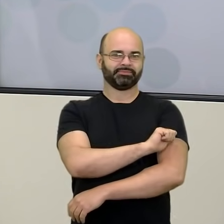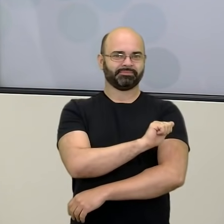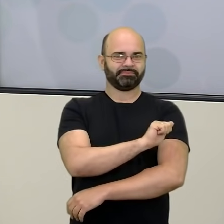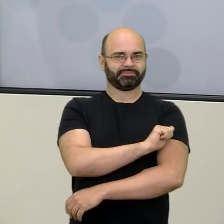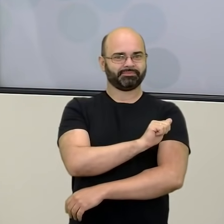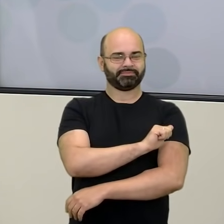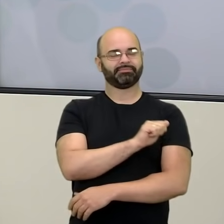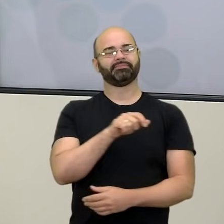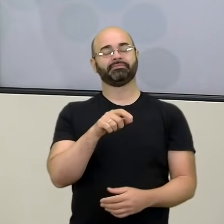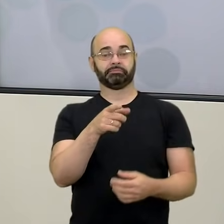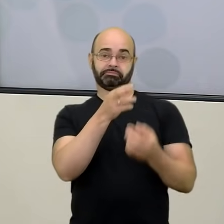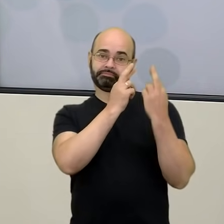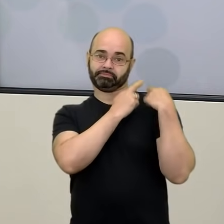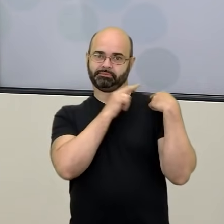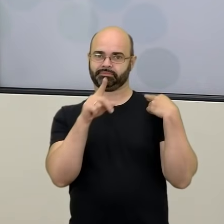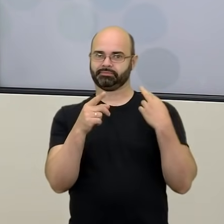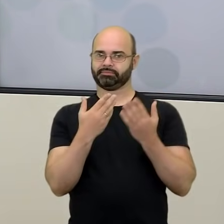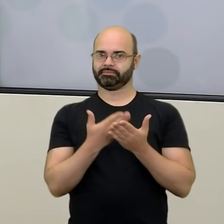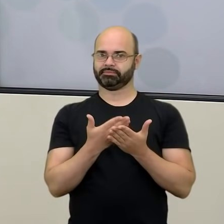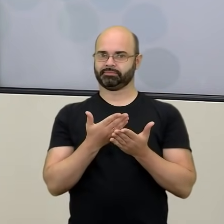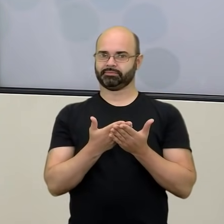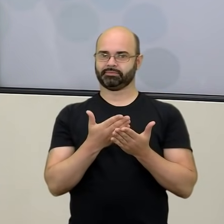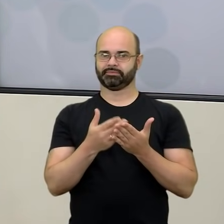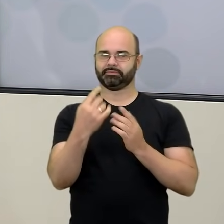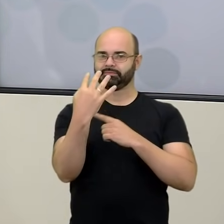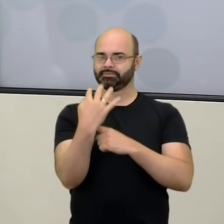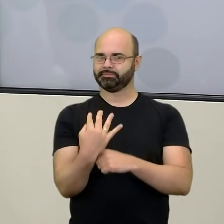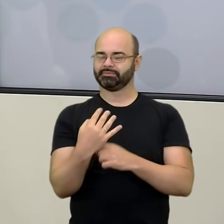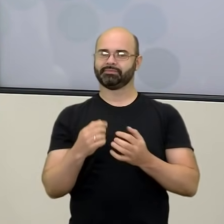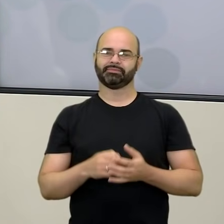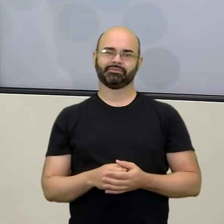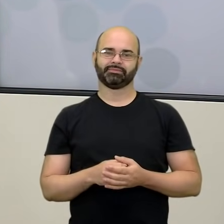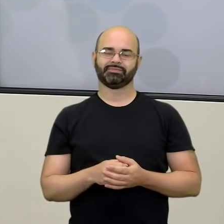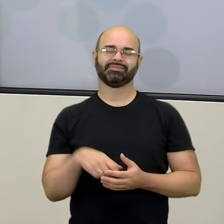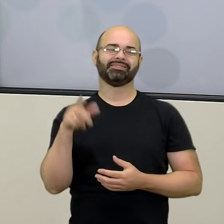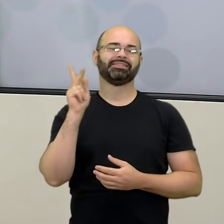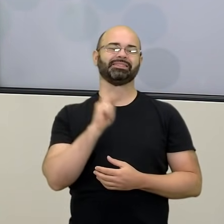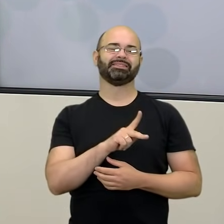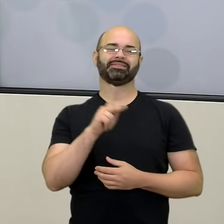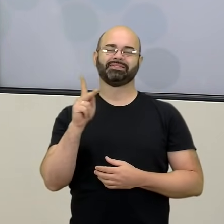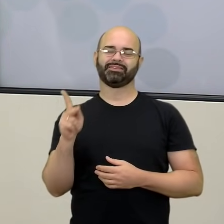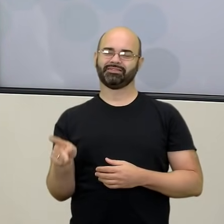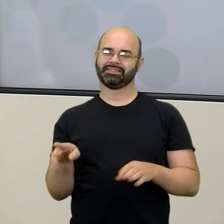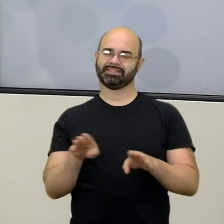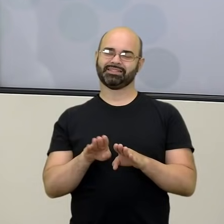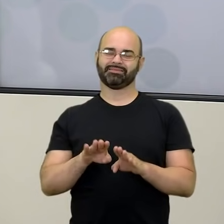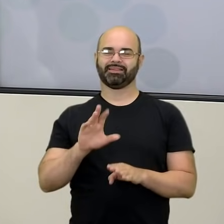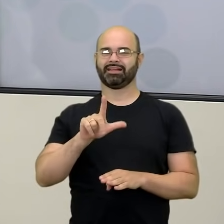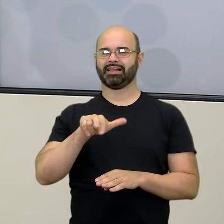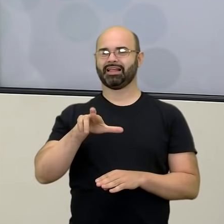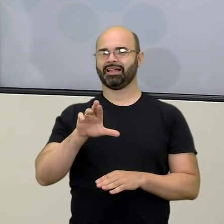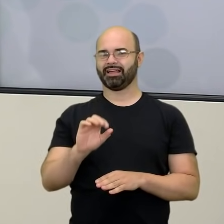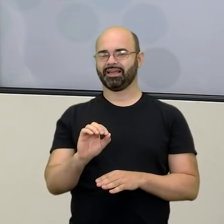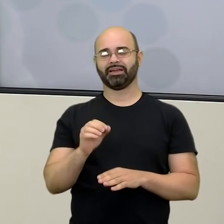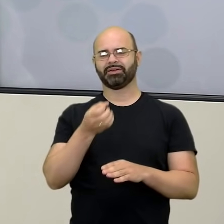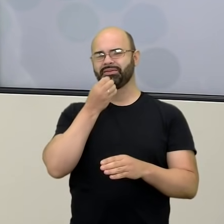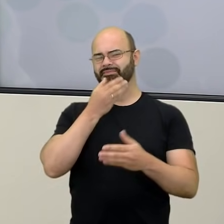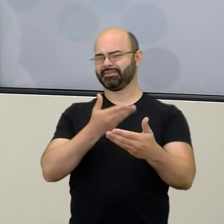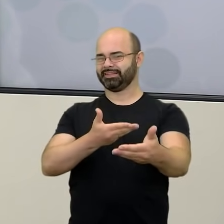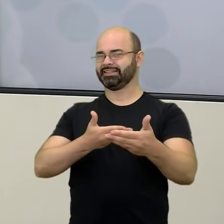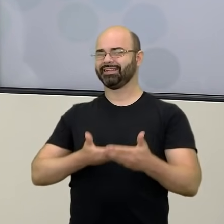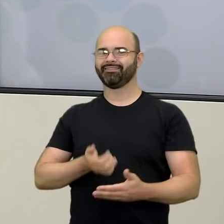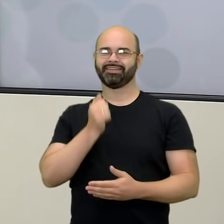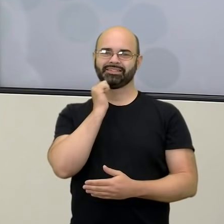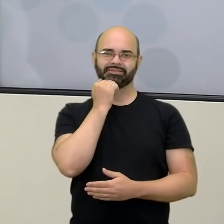responsáveis que acompanha nossas aulas e claro nossos queridos colegas professores são sempre muito bem-vindos aqui nas